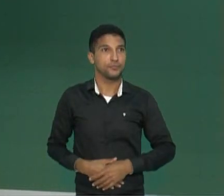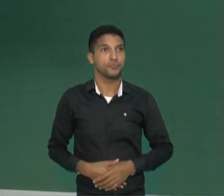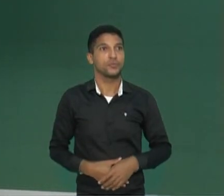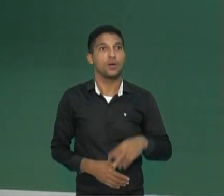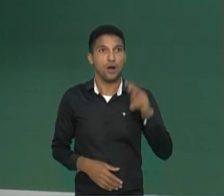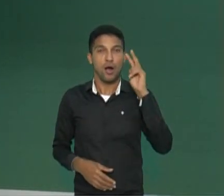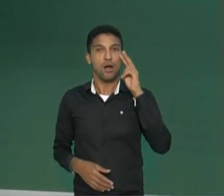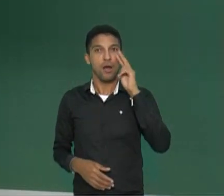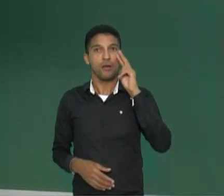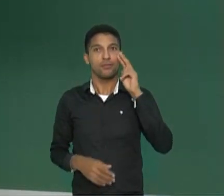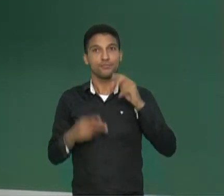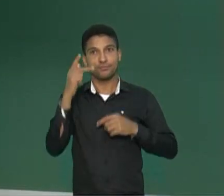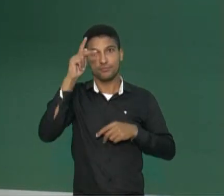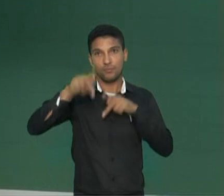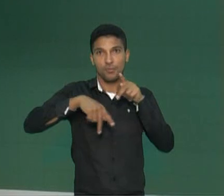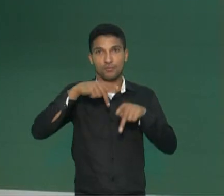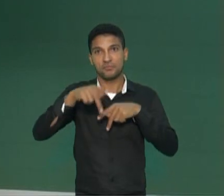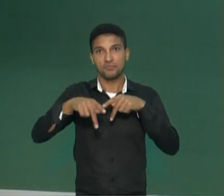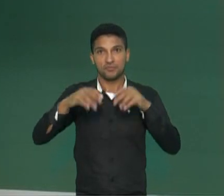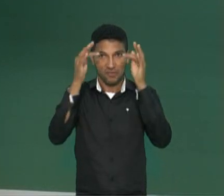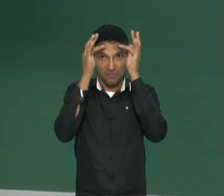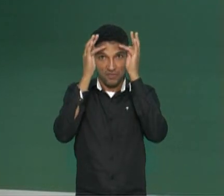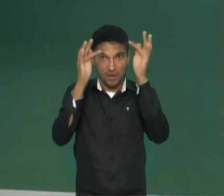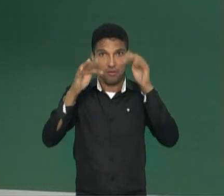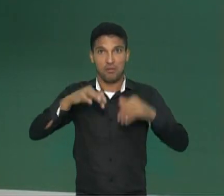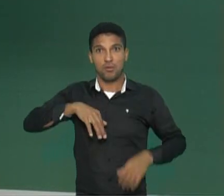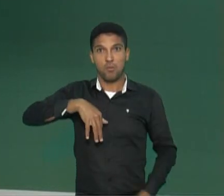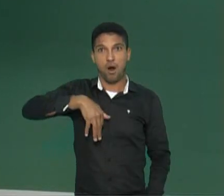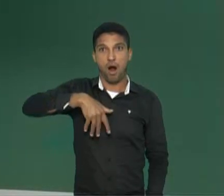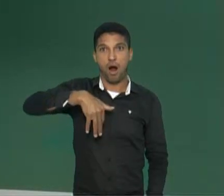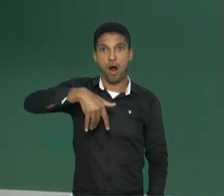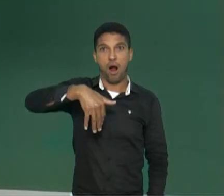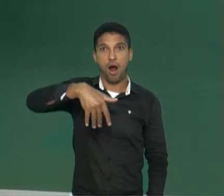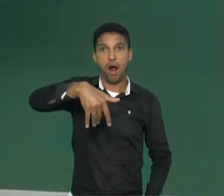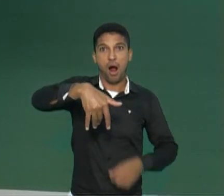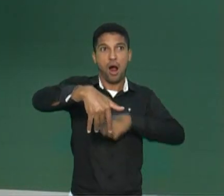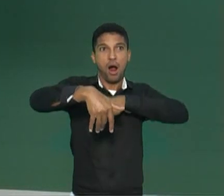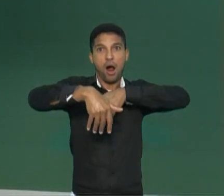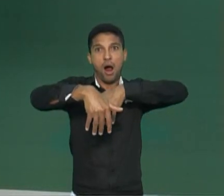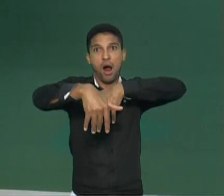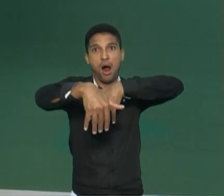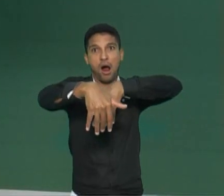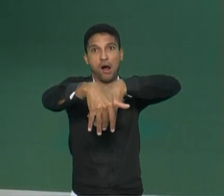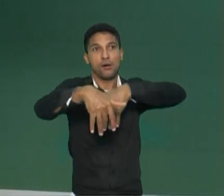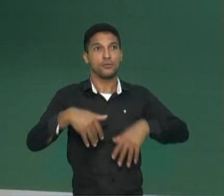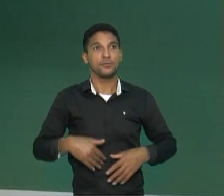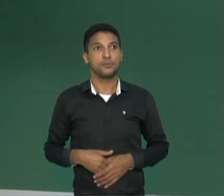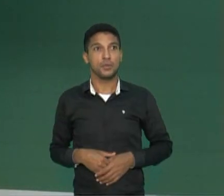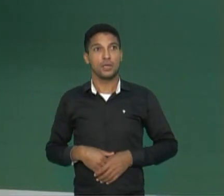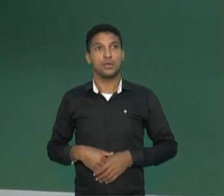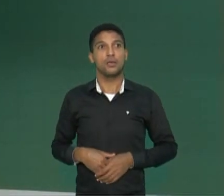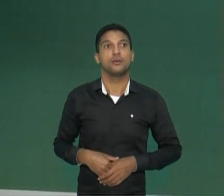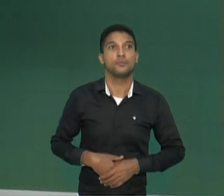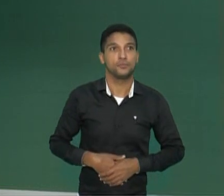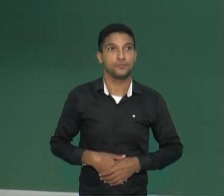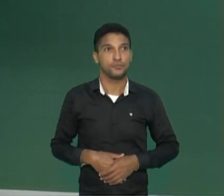se passava aqui perto da abside, né, que é onde fica o altar, né, e não atrapalhar a missa. Então foi criada essa concepção de